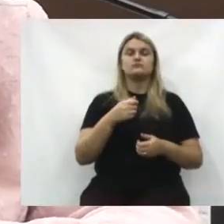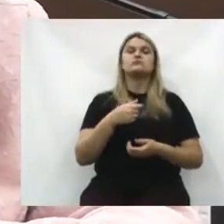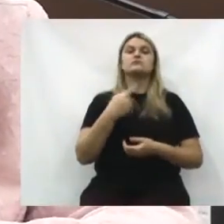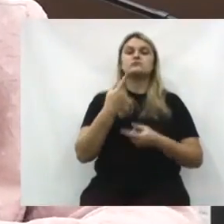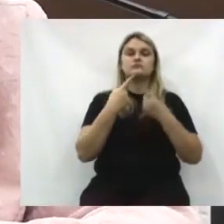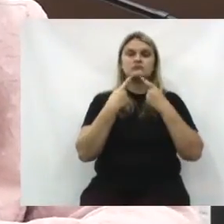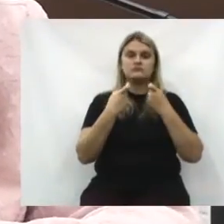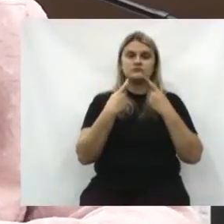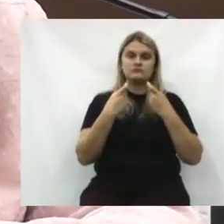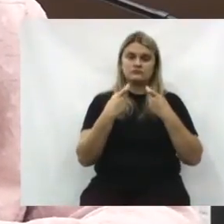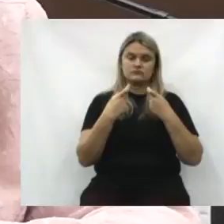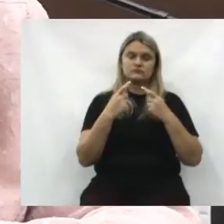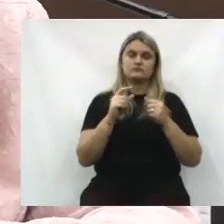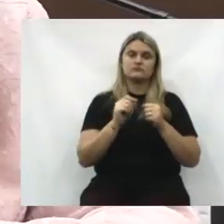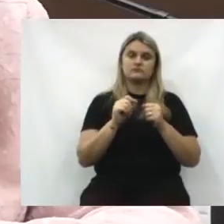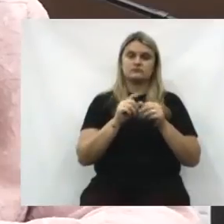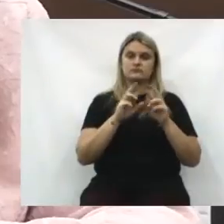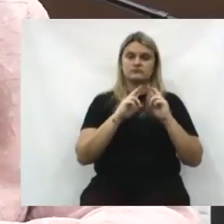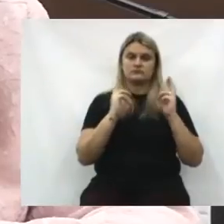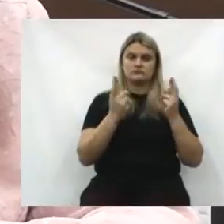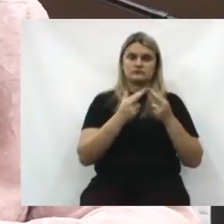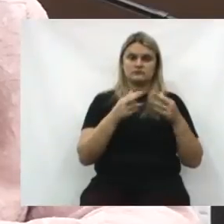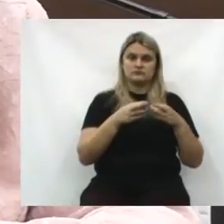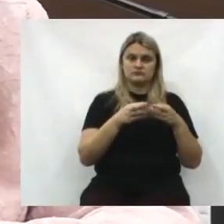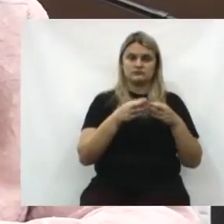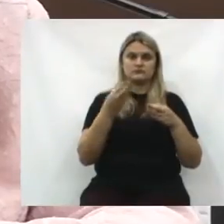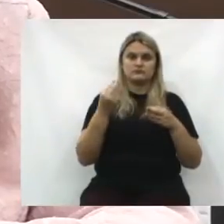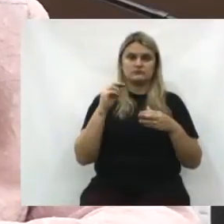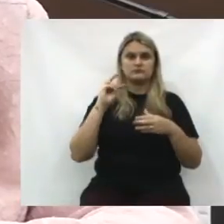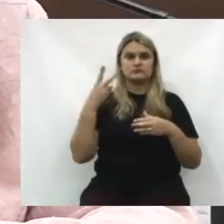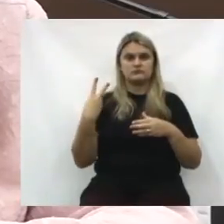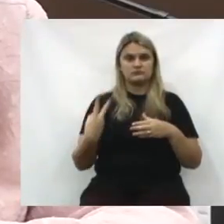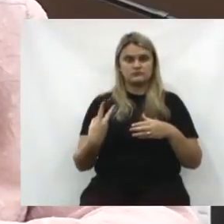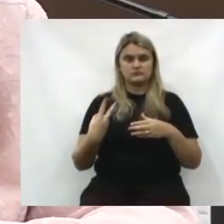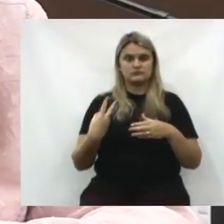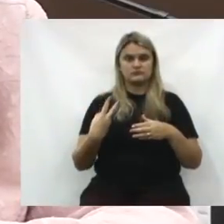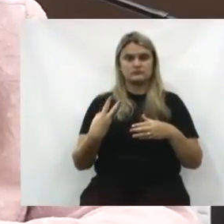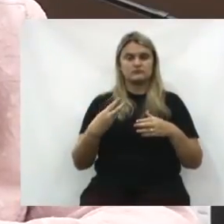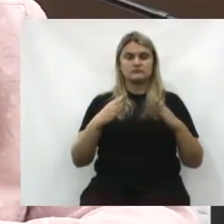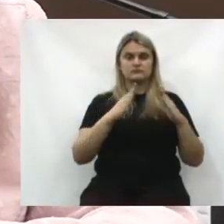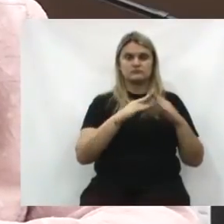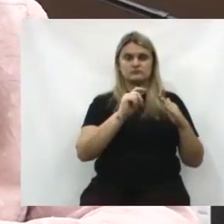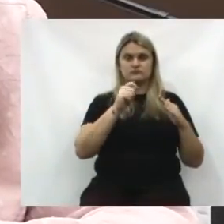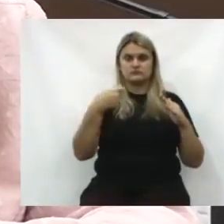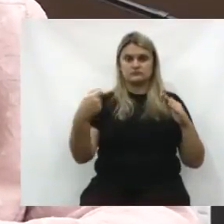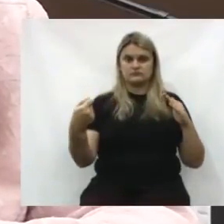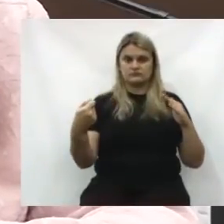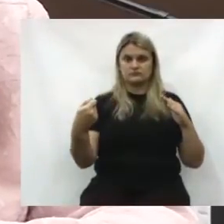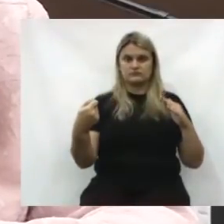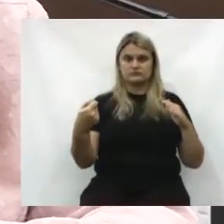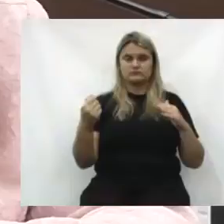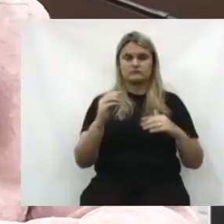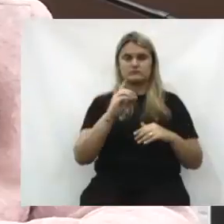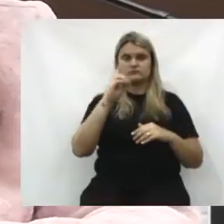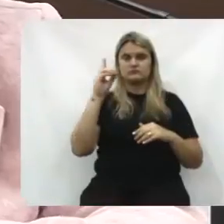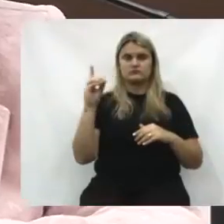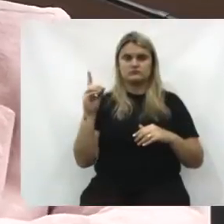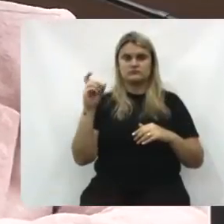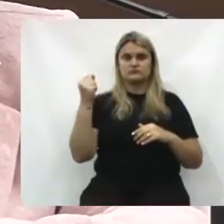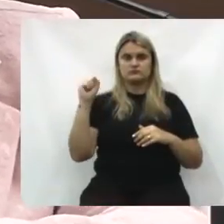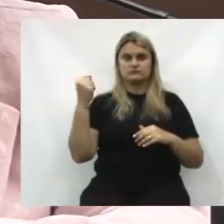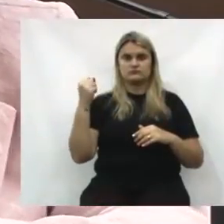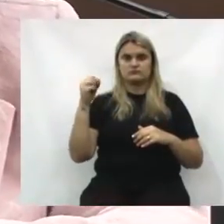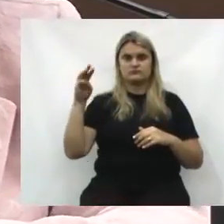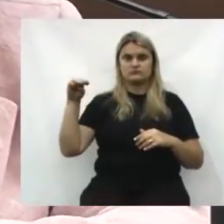presidente e diretoria, e ainda numa reunião coletiva com vários vereadores na sede da associação